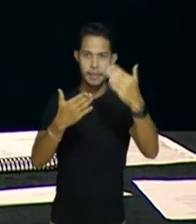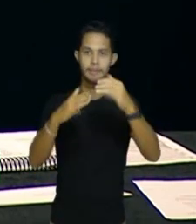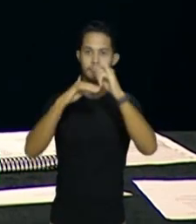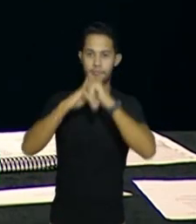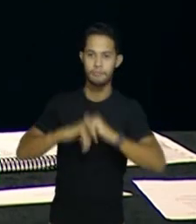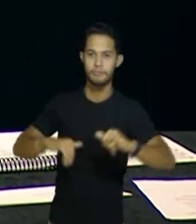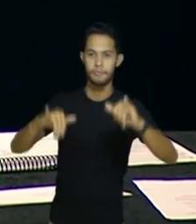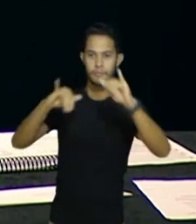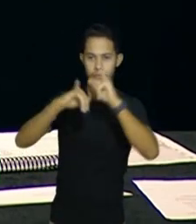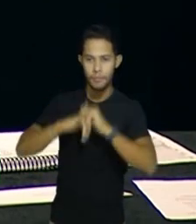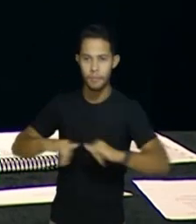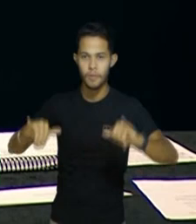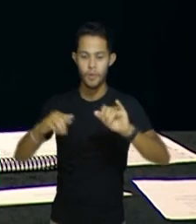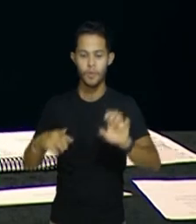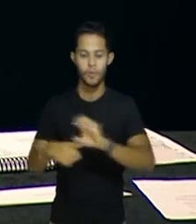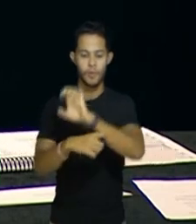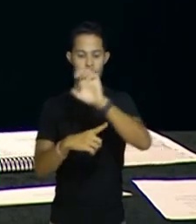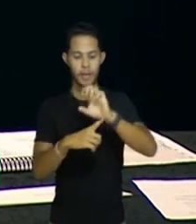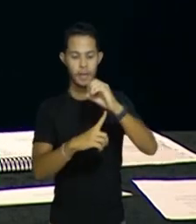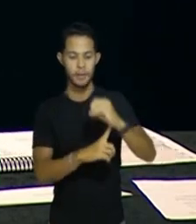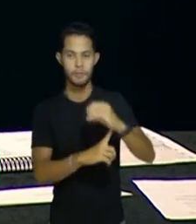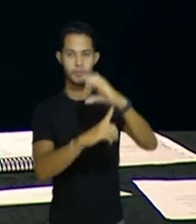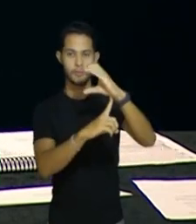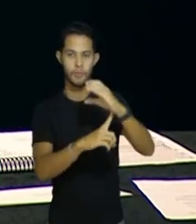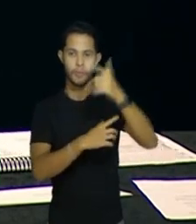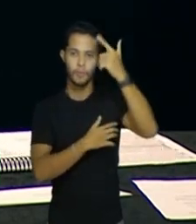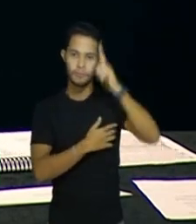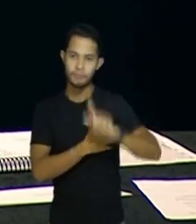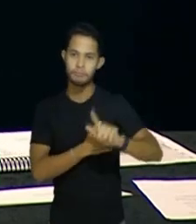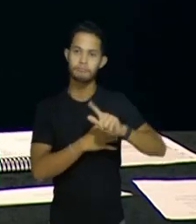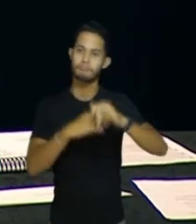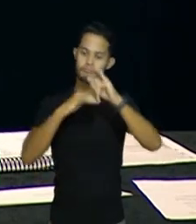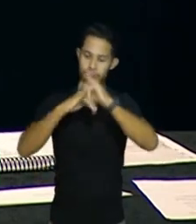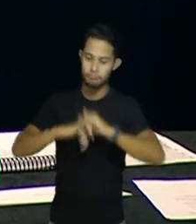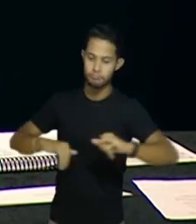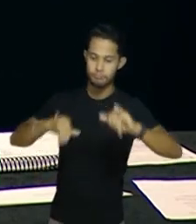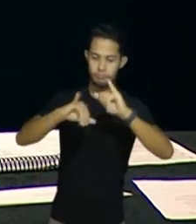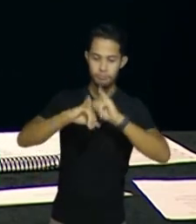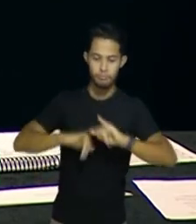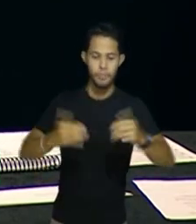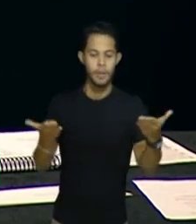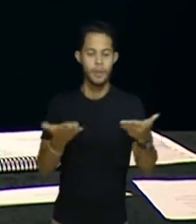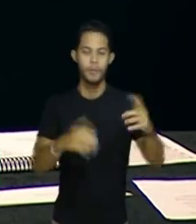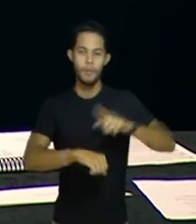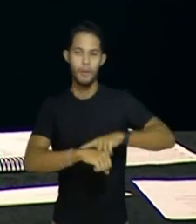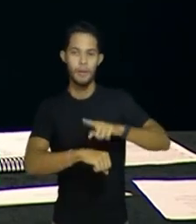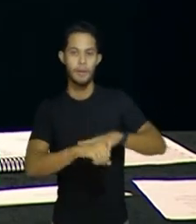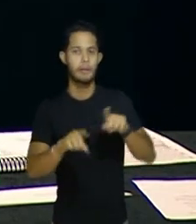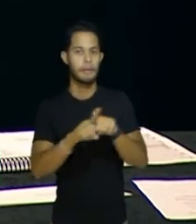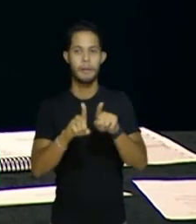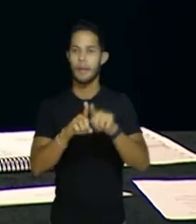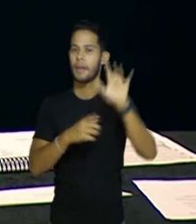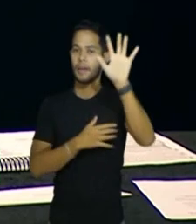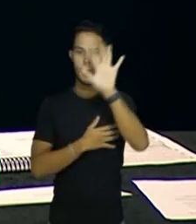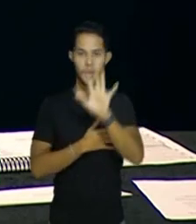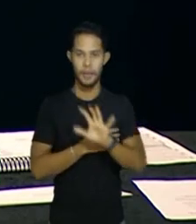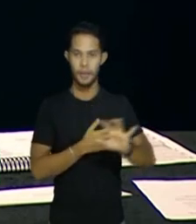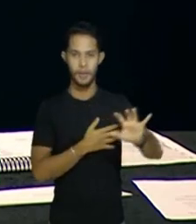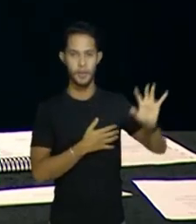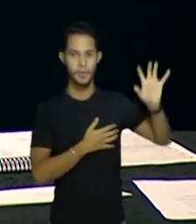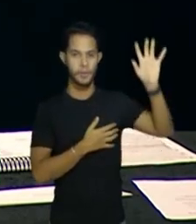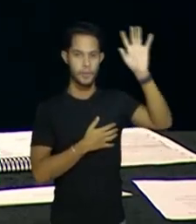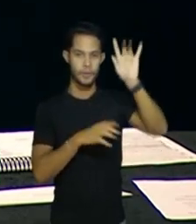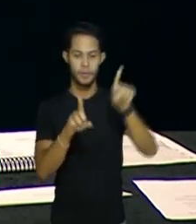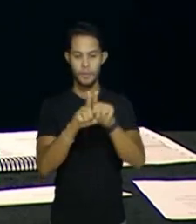Estado de Santa Catarina, que deu cobertura a este momento, a imprensa regional e também a imprensa aqui